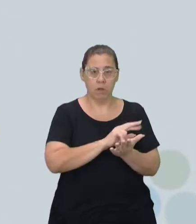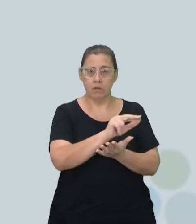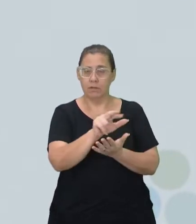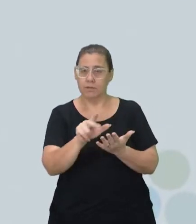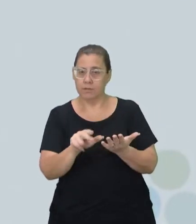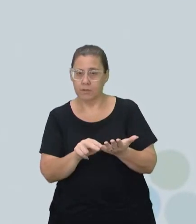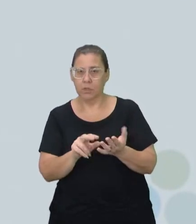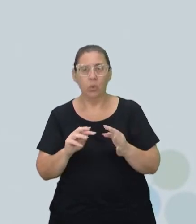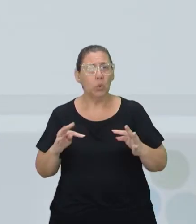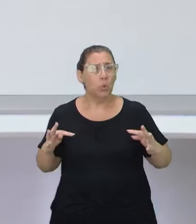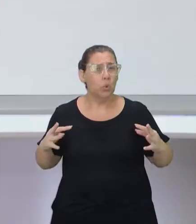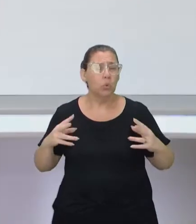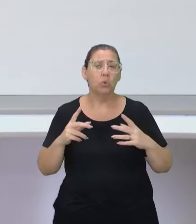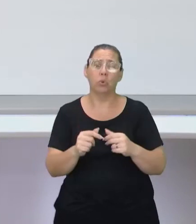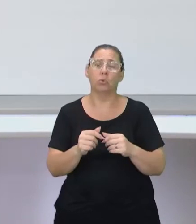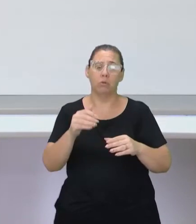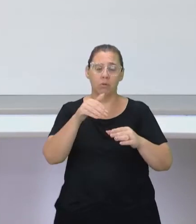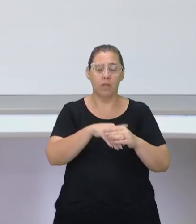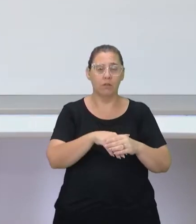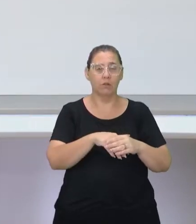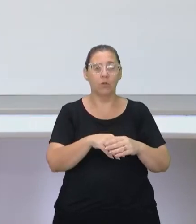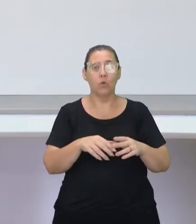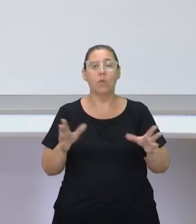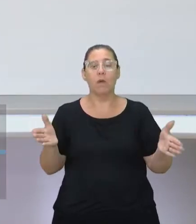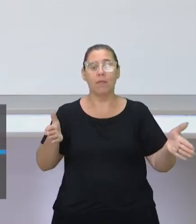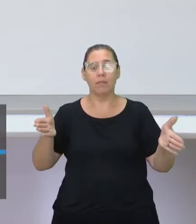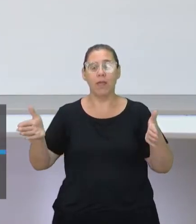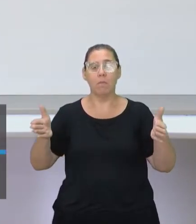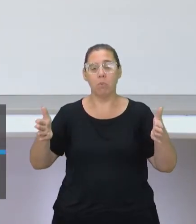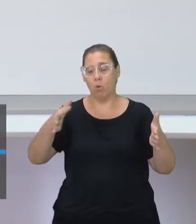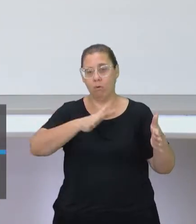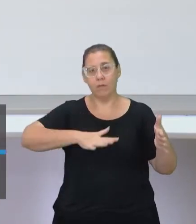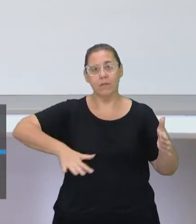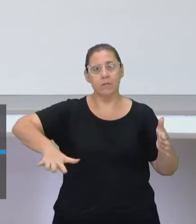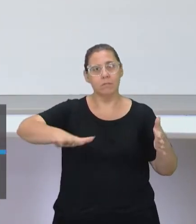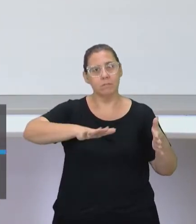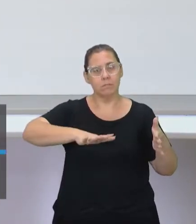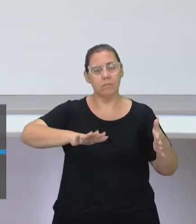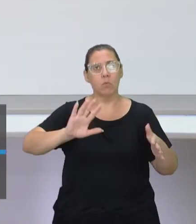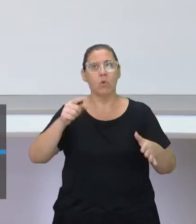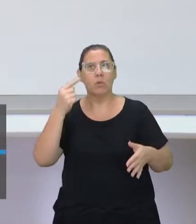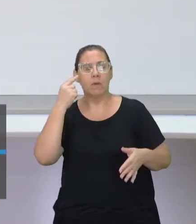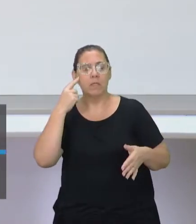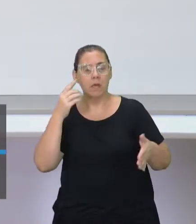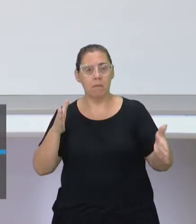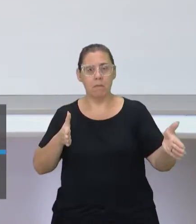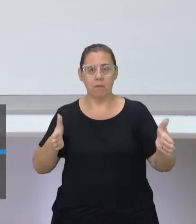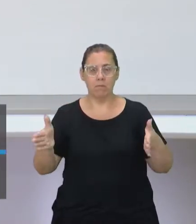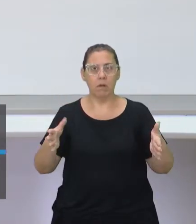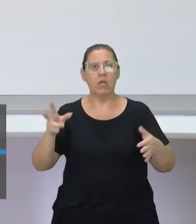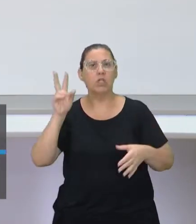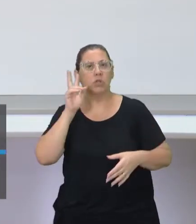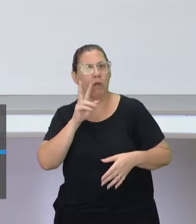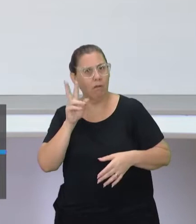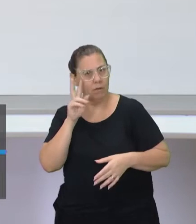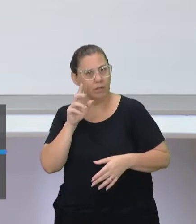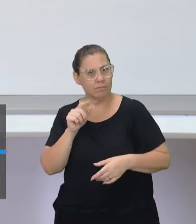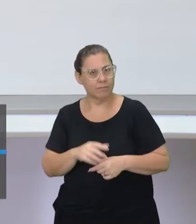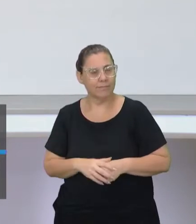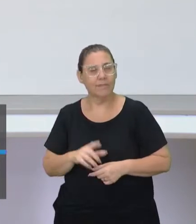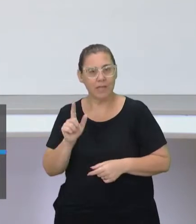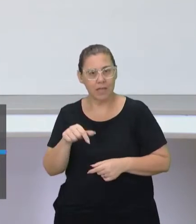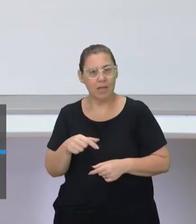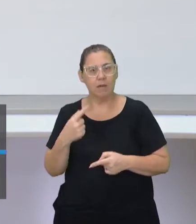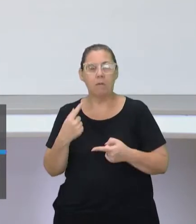diversidade, e tudo isso dentro do tempo e do espaço. Quando nós falamos do tempo, é história, né? Porque a